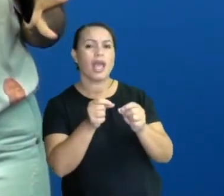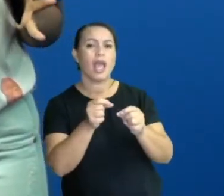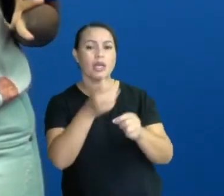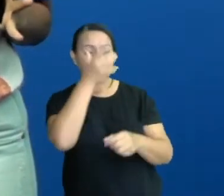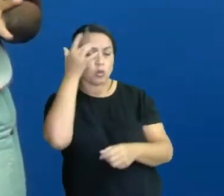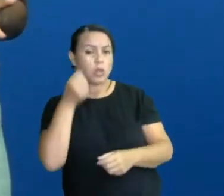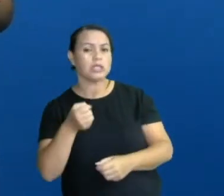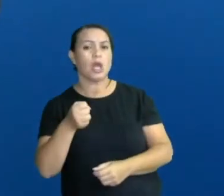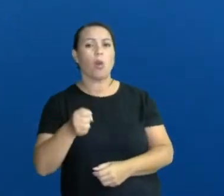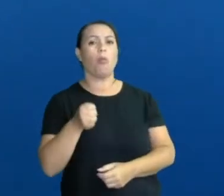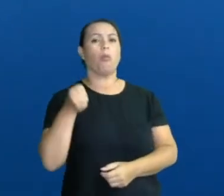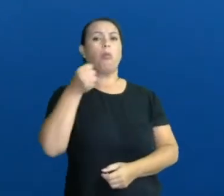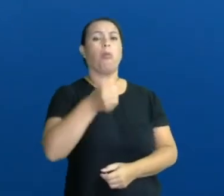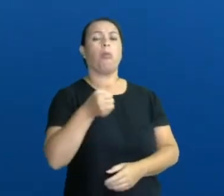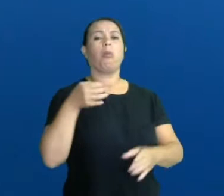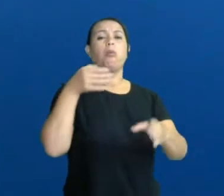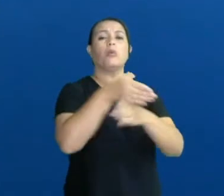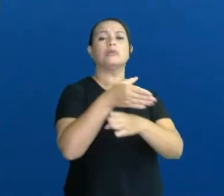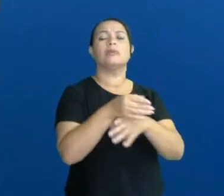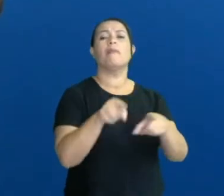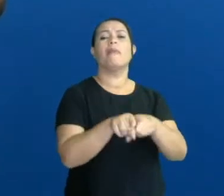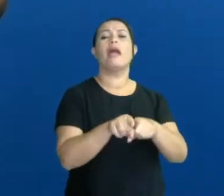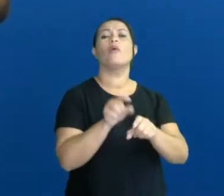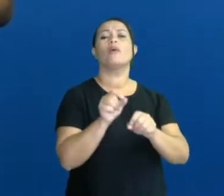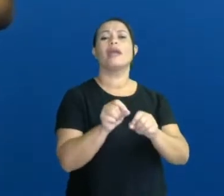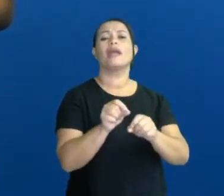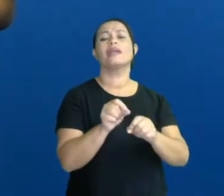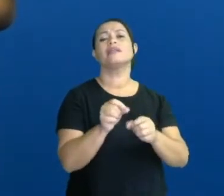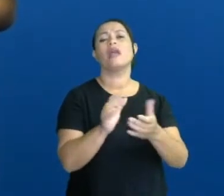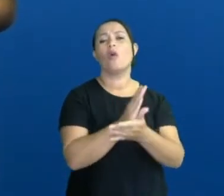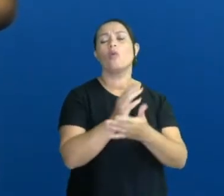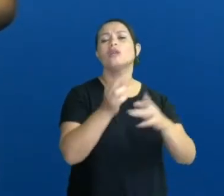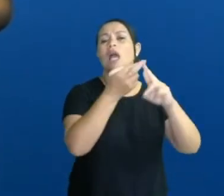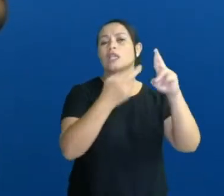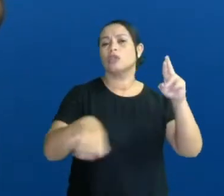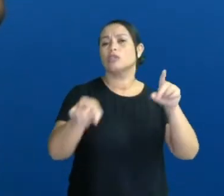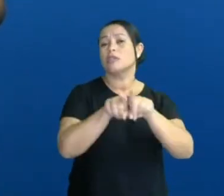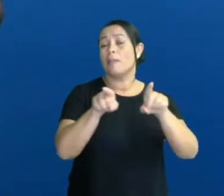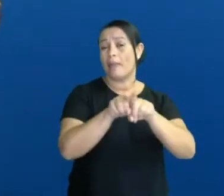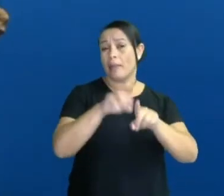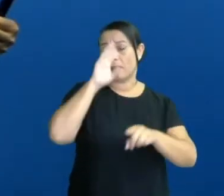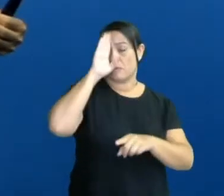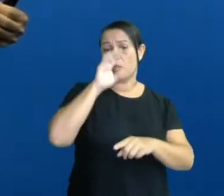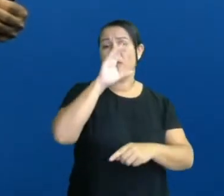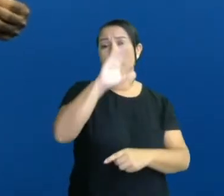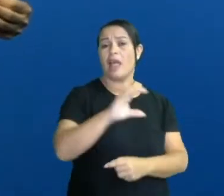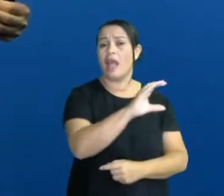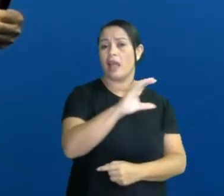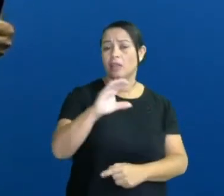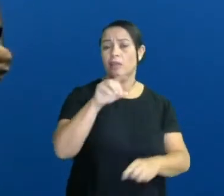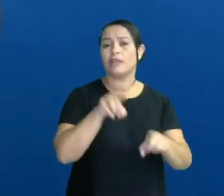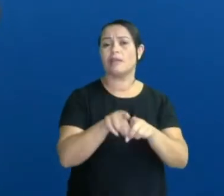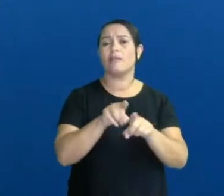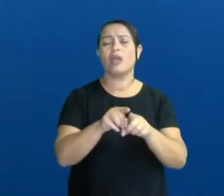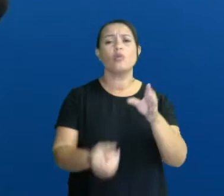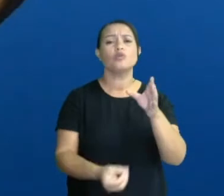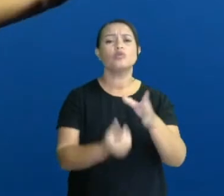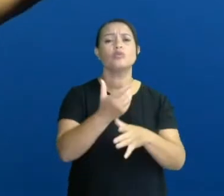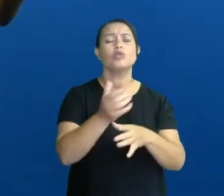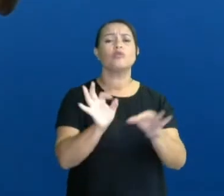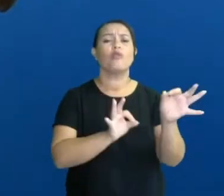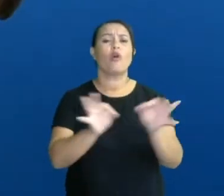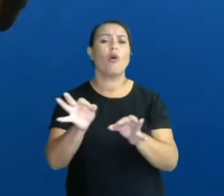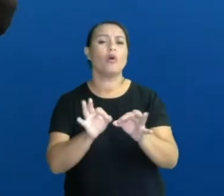da religião católica, assim como o surgimento de uma nova ordem social com